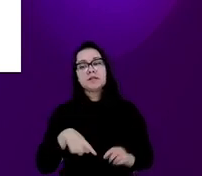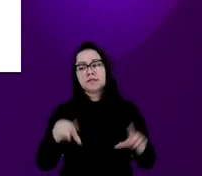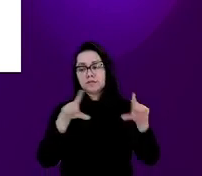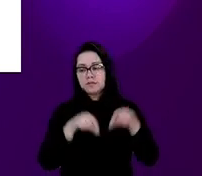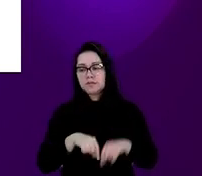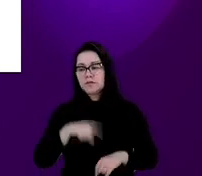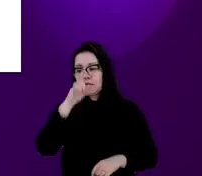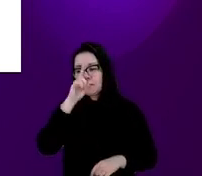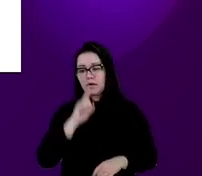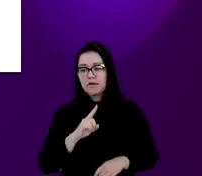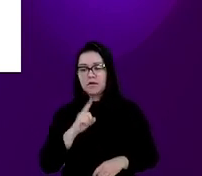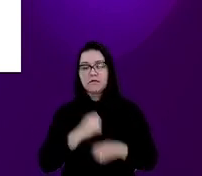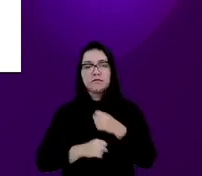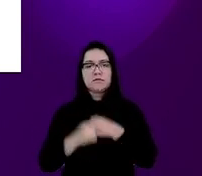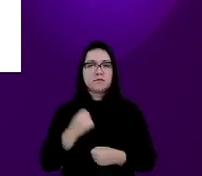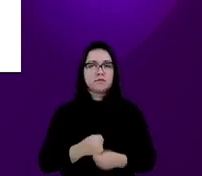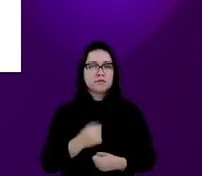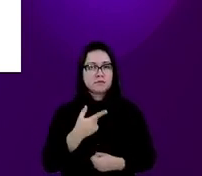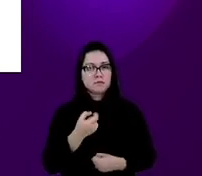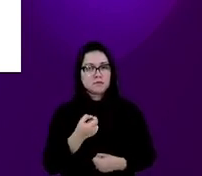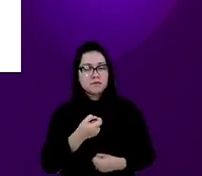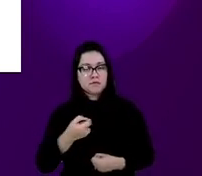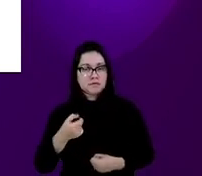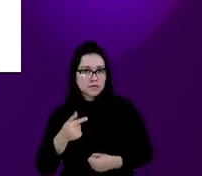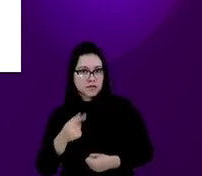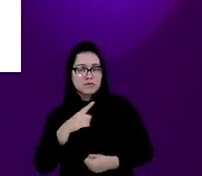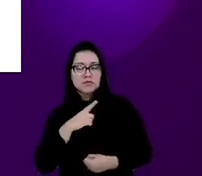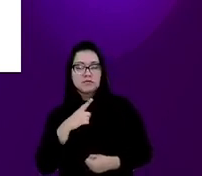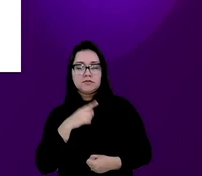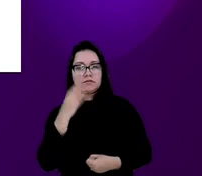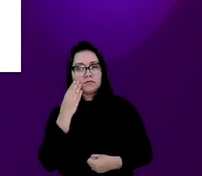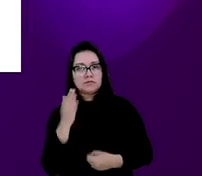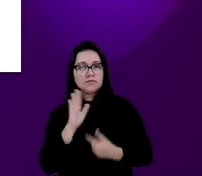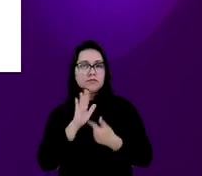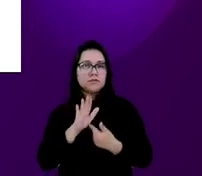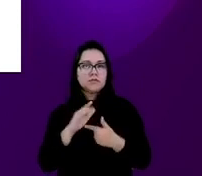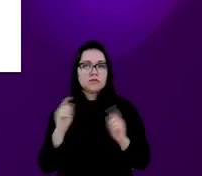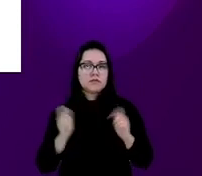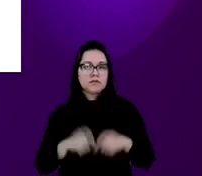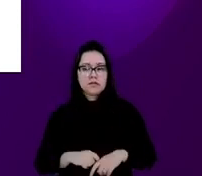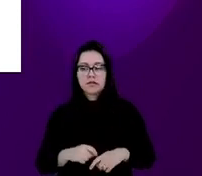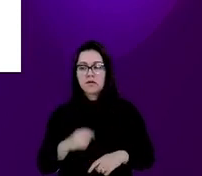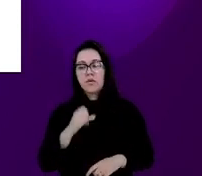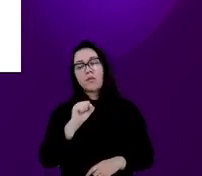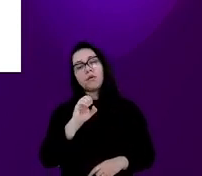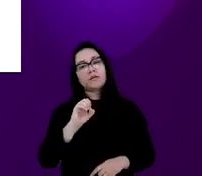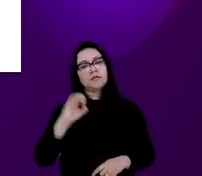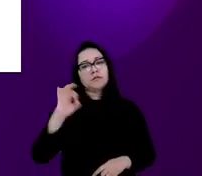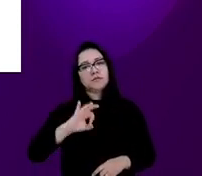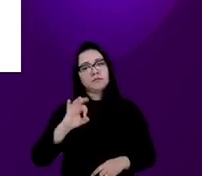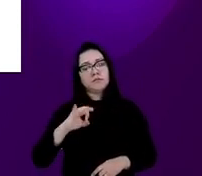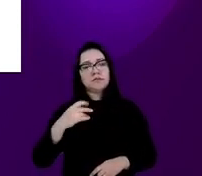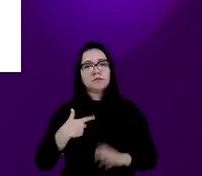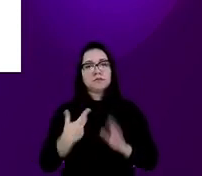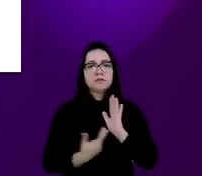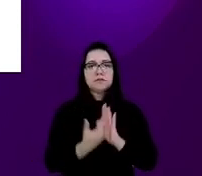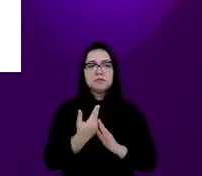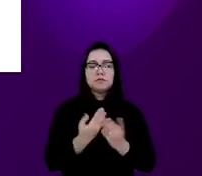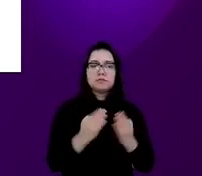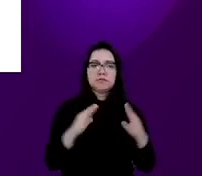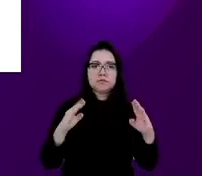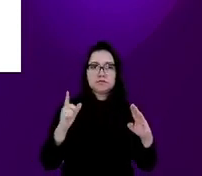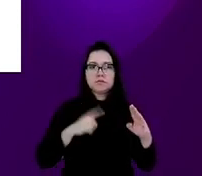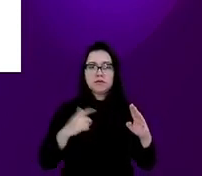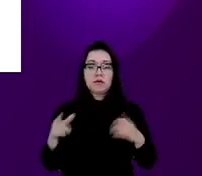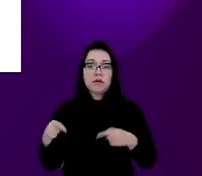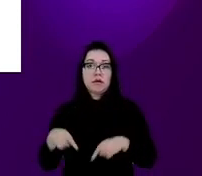em 2007 no grupo da Mayo Clinic, mostrando que você tinha praticamente 80% de cirurgia aberta com a introdução da plataforma